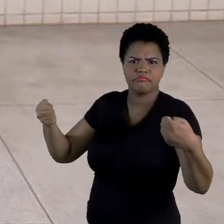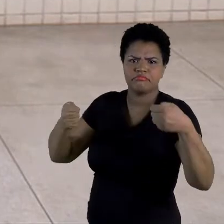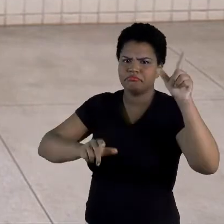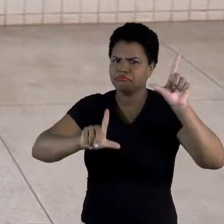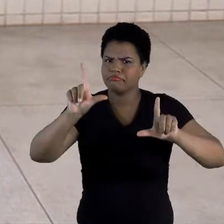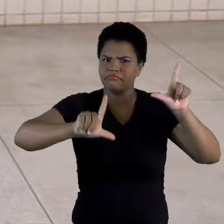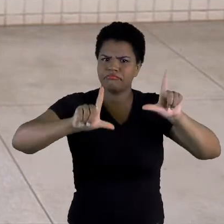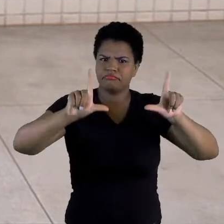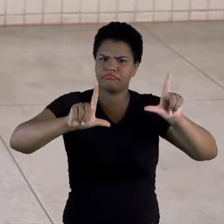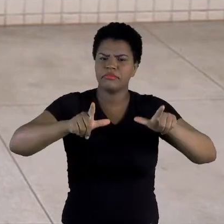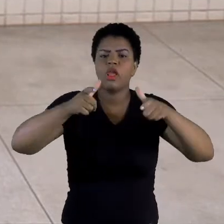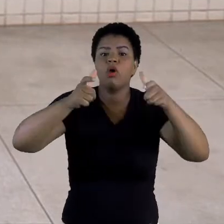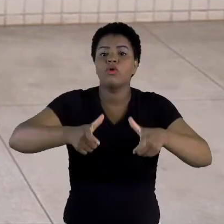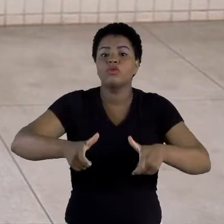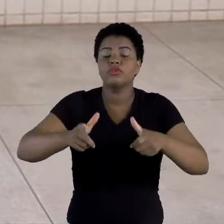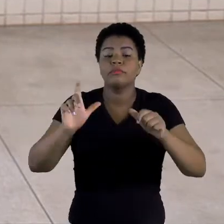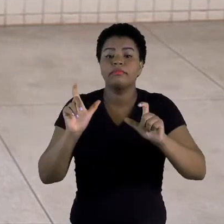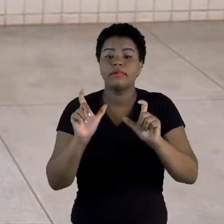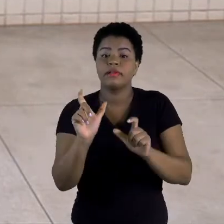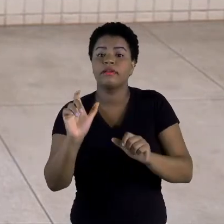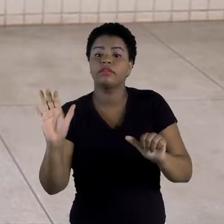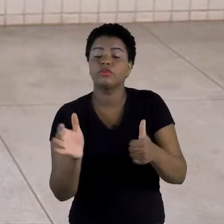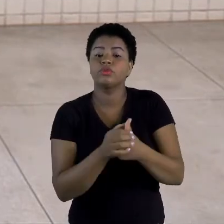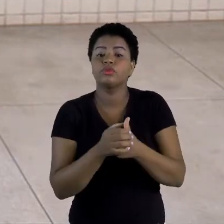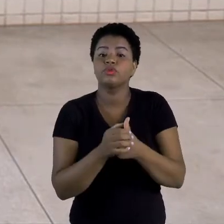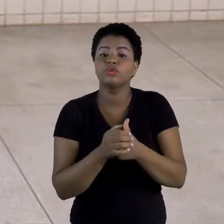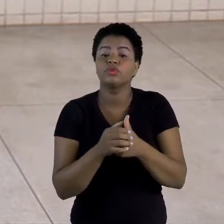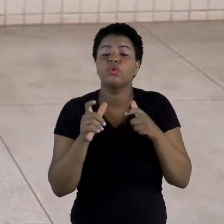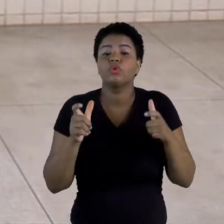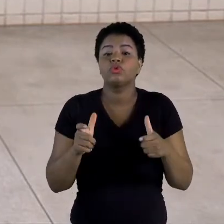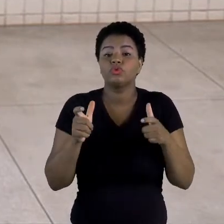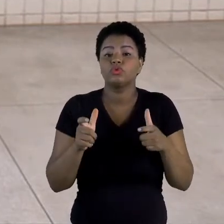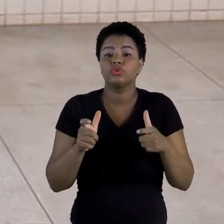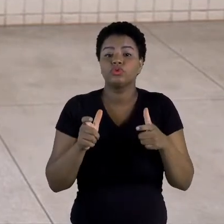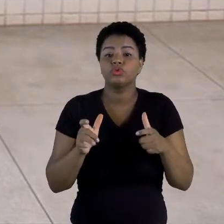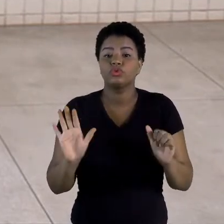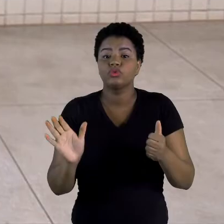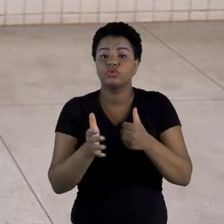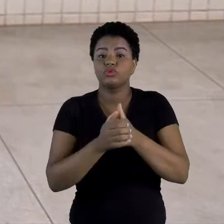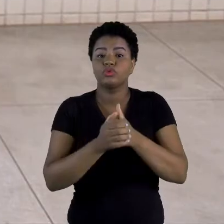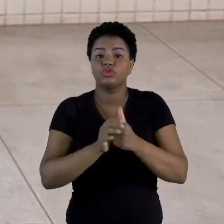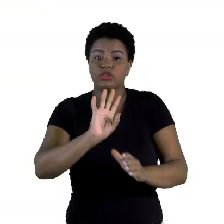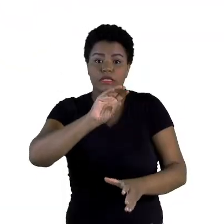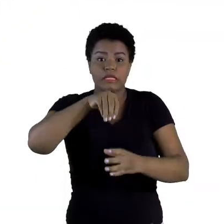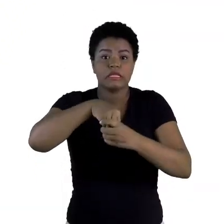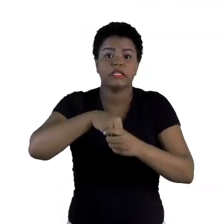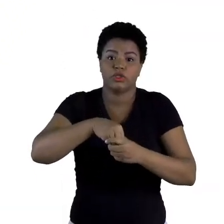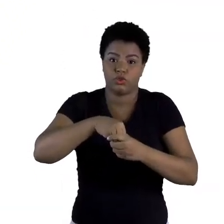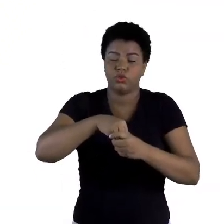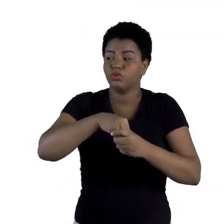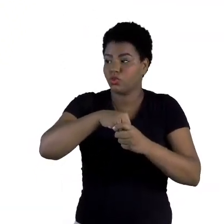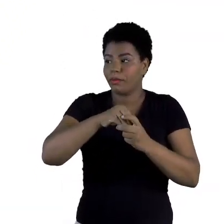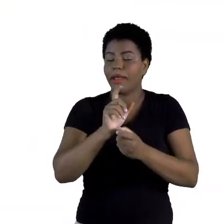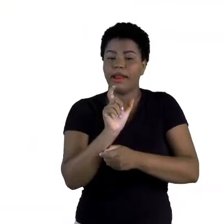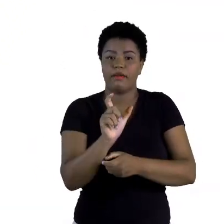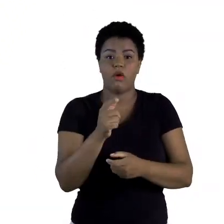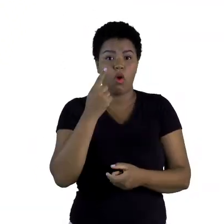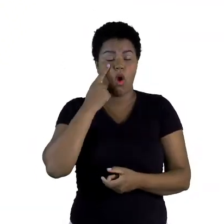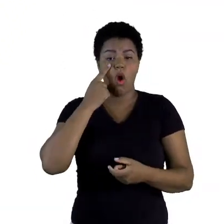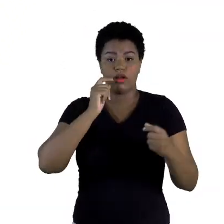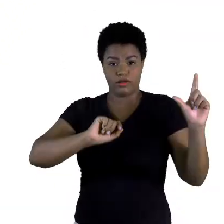que essas palavras vão estar escondidas? Ela vai estar escondida dentro da outra. Olha na tela essa